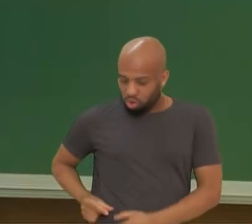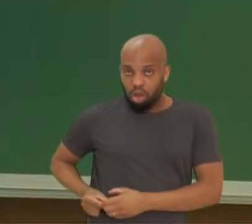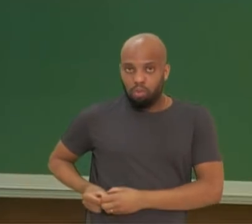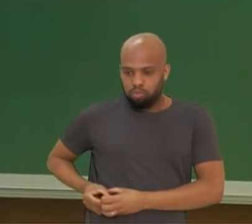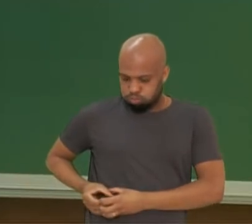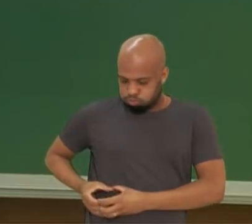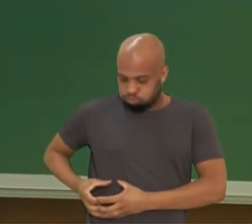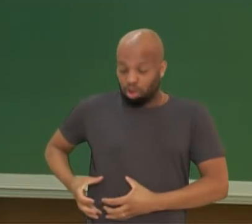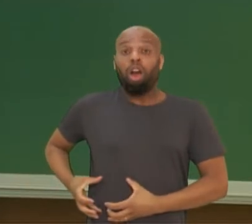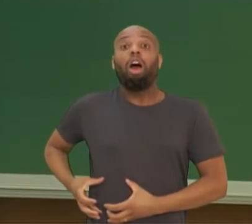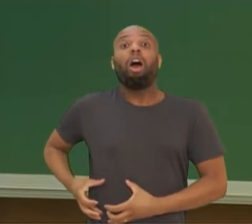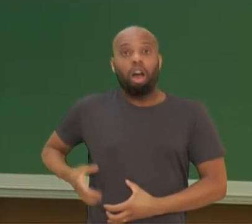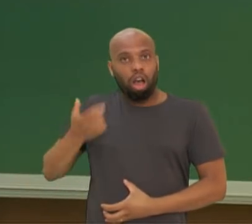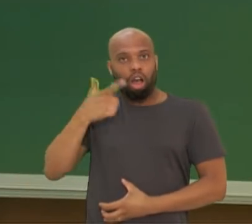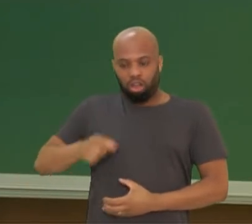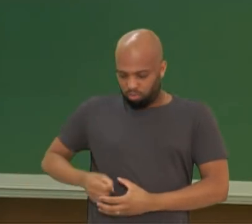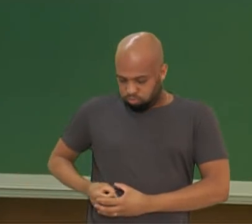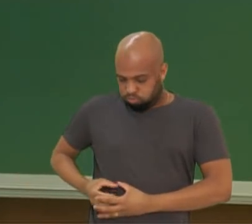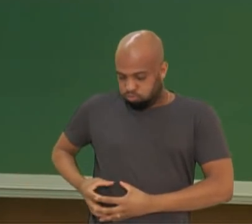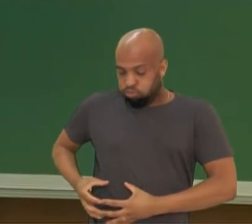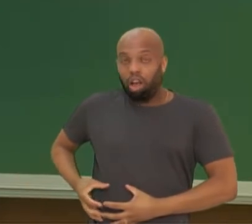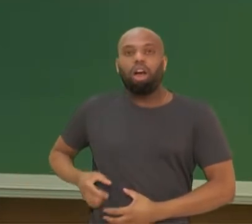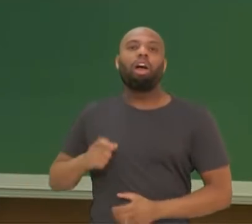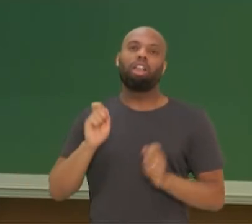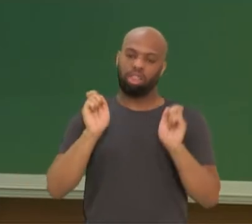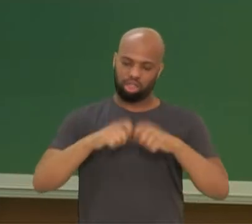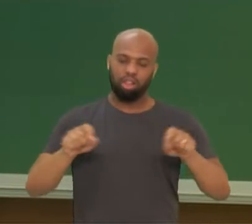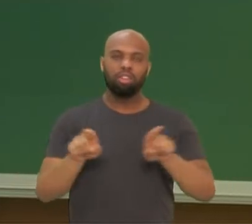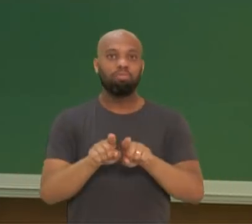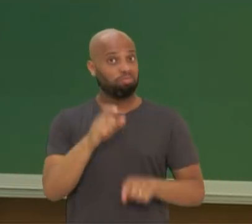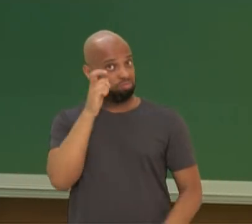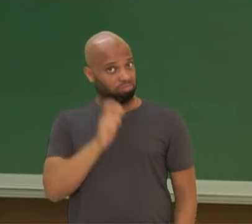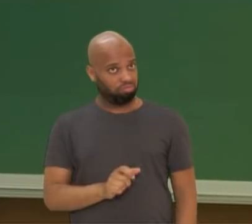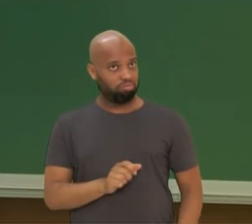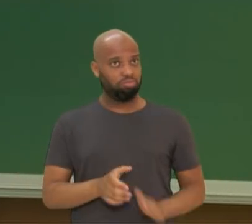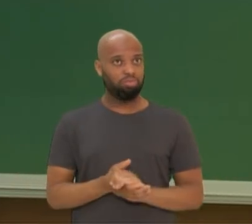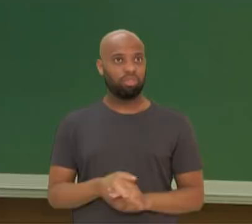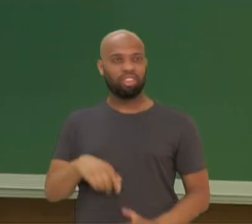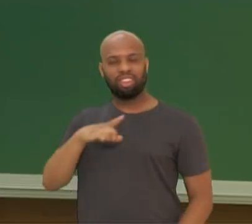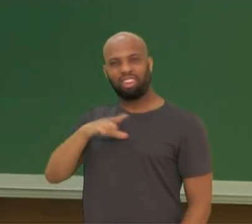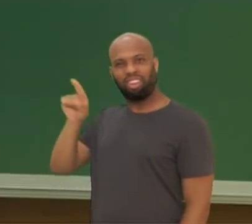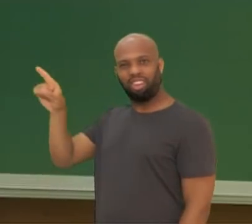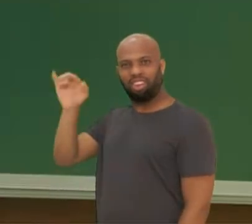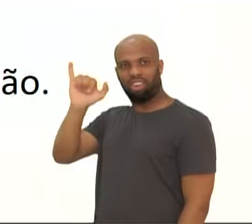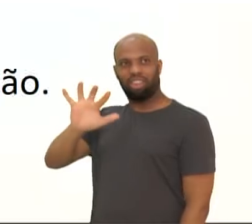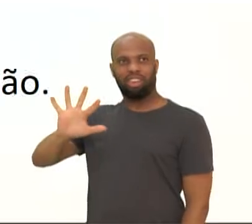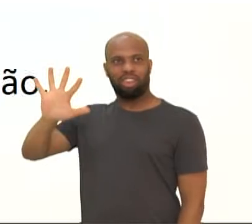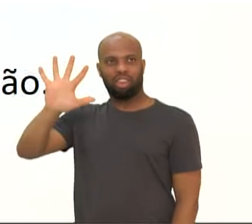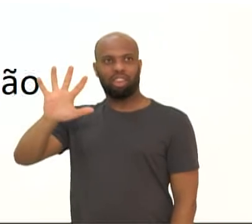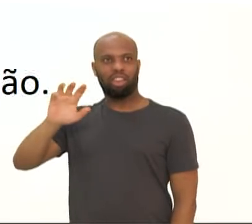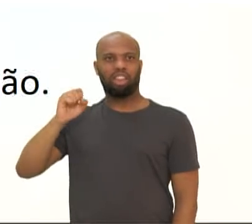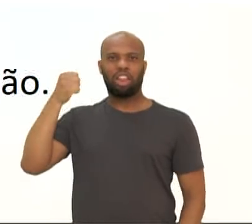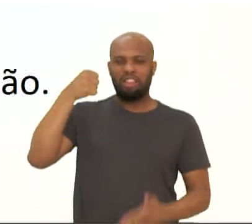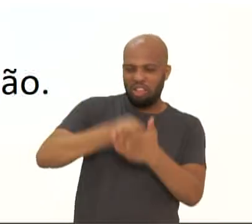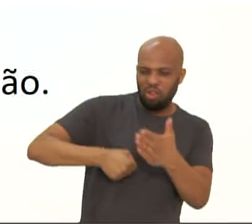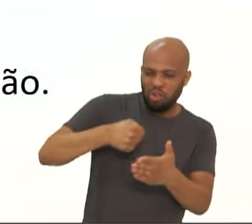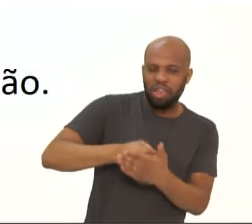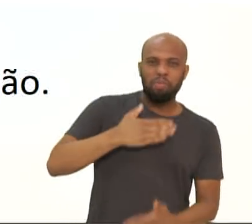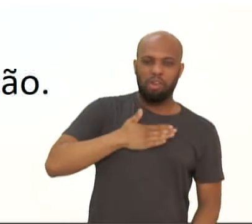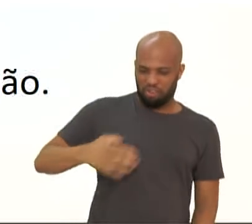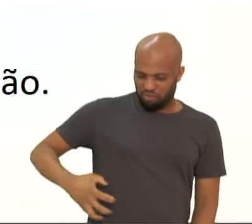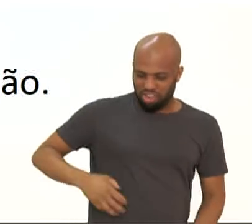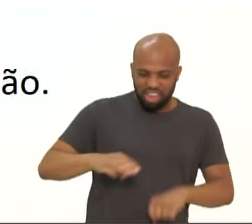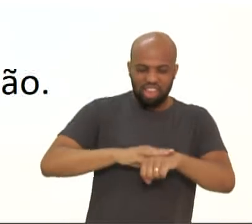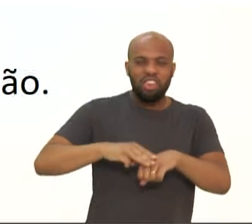regenerar todo o fígado. Então, ele tem essa capacidade interessante aqui, tá? Esse GIF, meu fígado que lute, no sentido de que